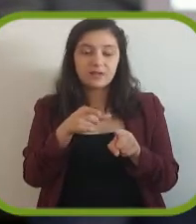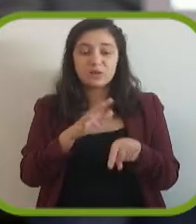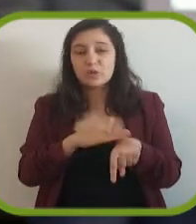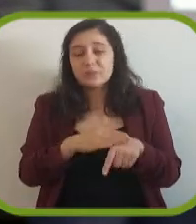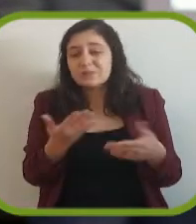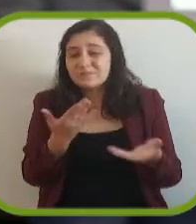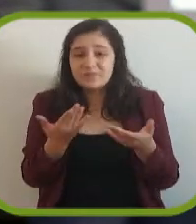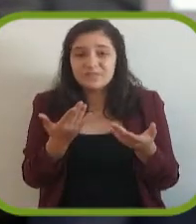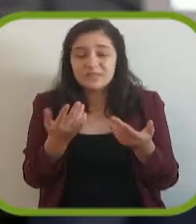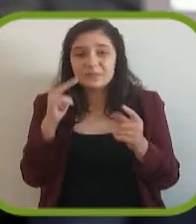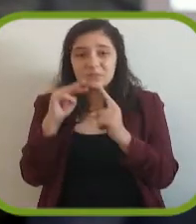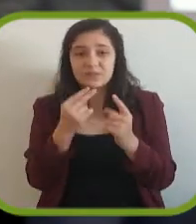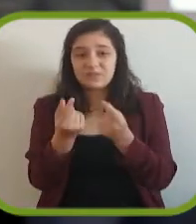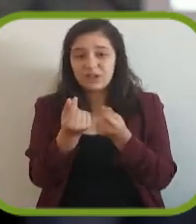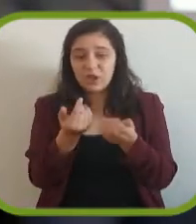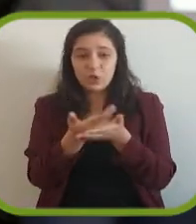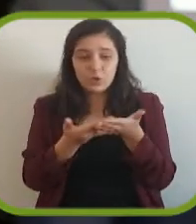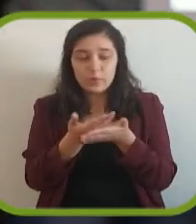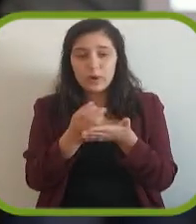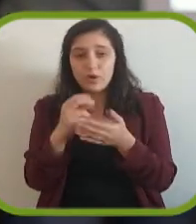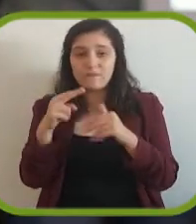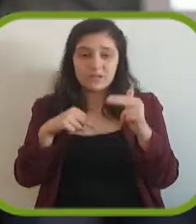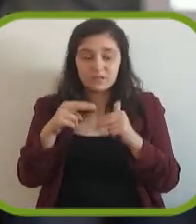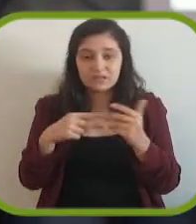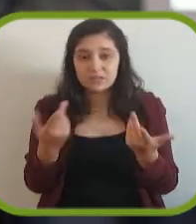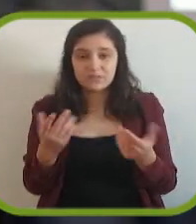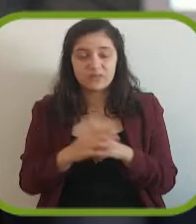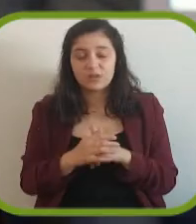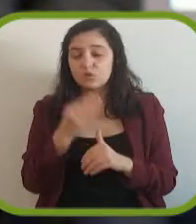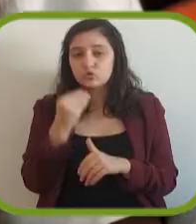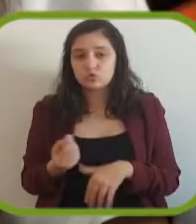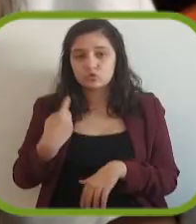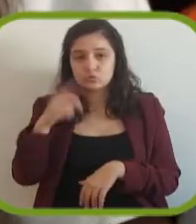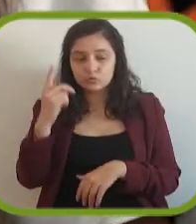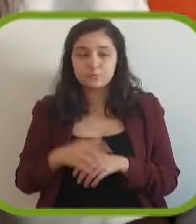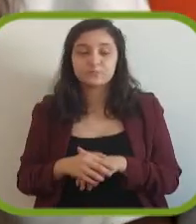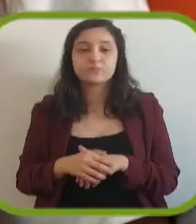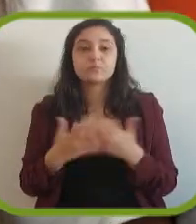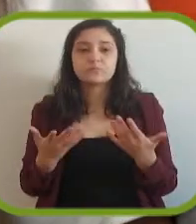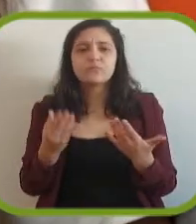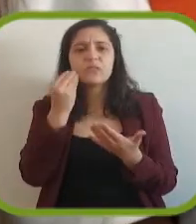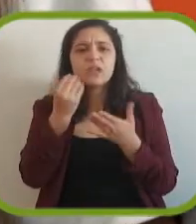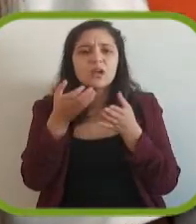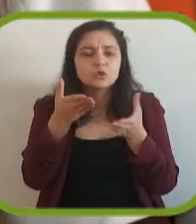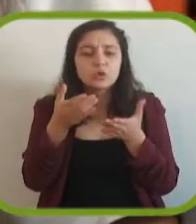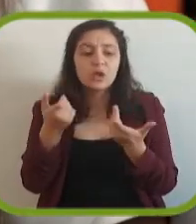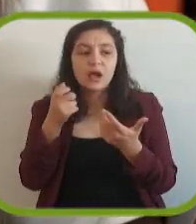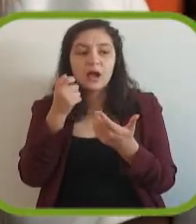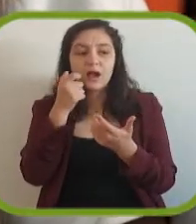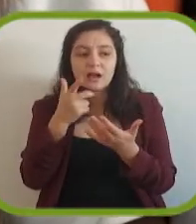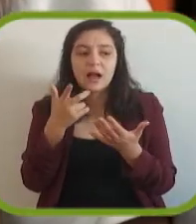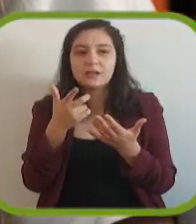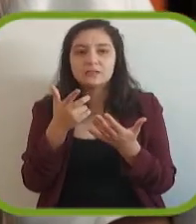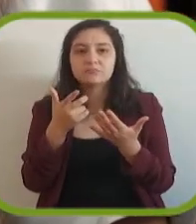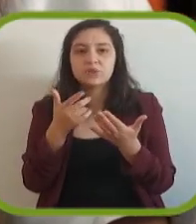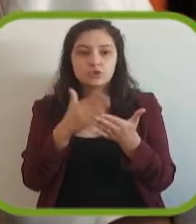facto, por questões do ponto de vista económico e com vistas financeiros. Isso, de facto, não é justo. E quem é que ajuda quem tem vontade de continuar